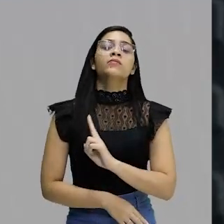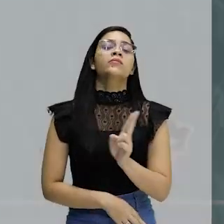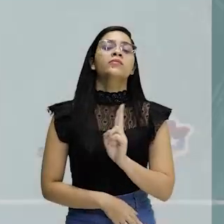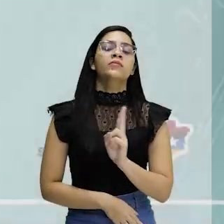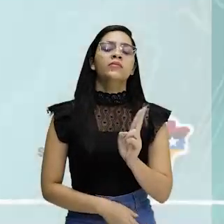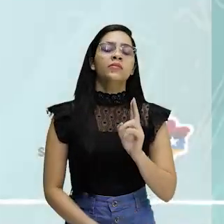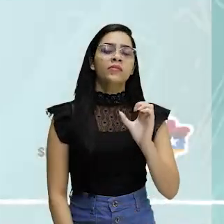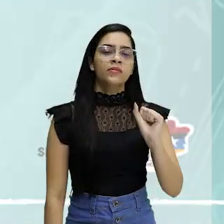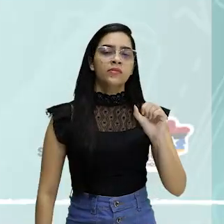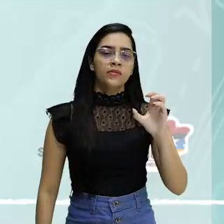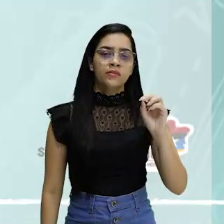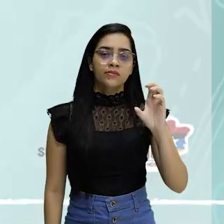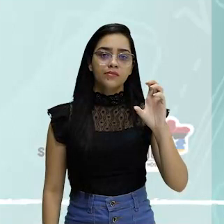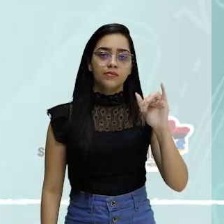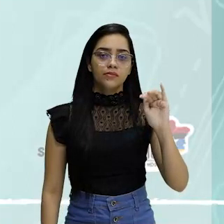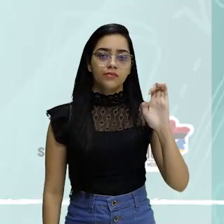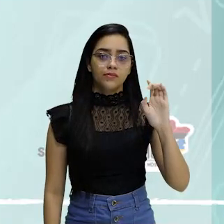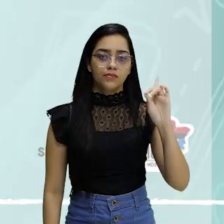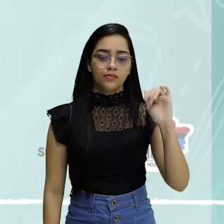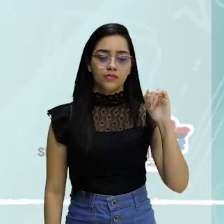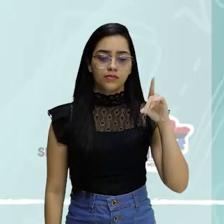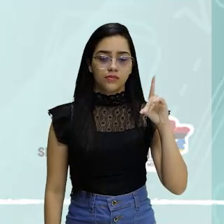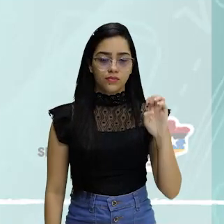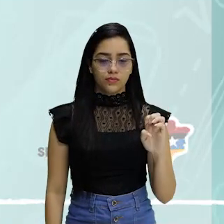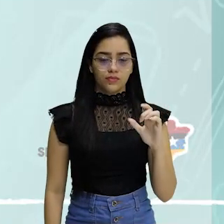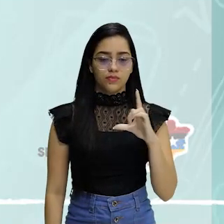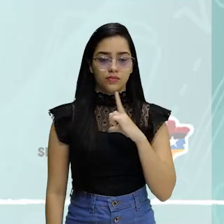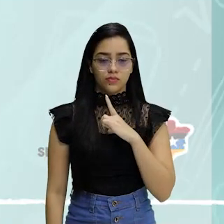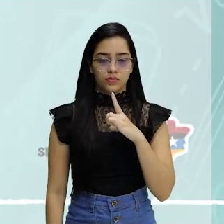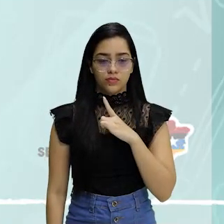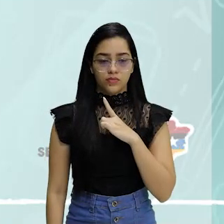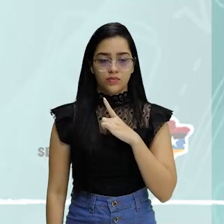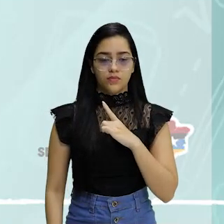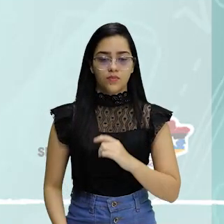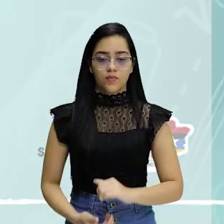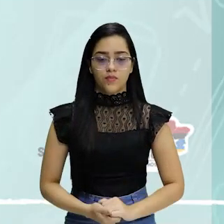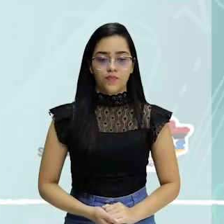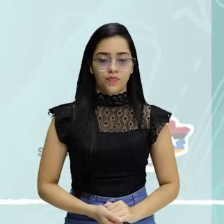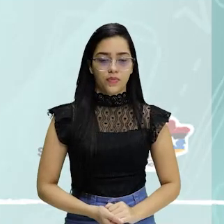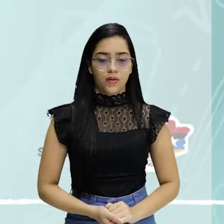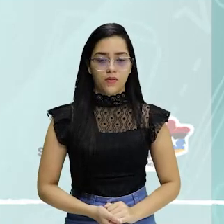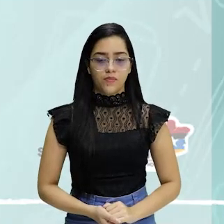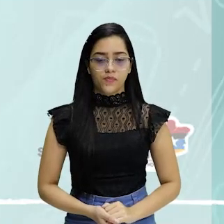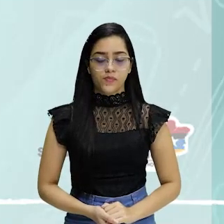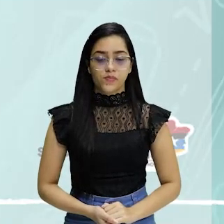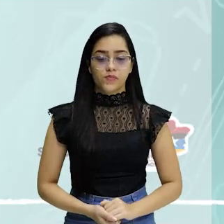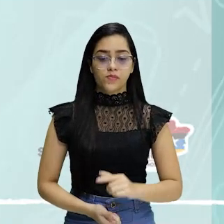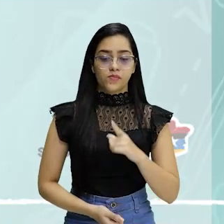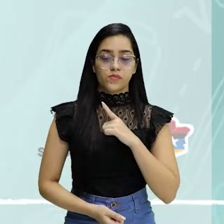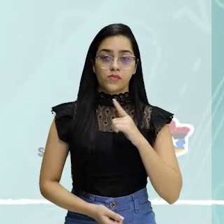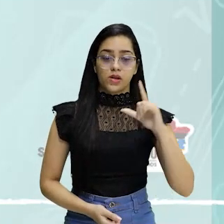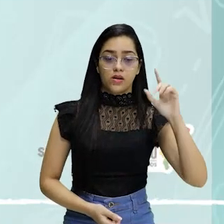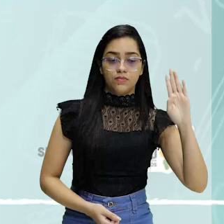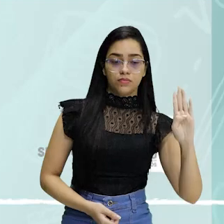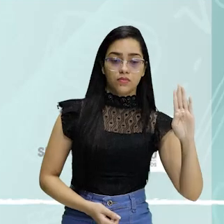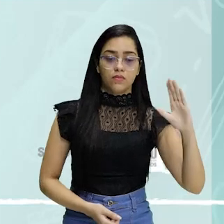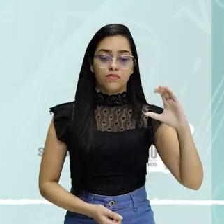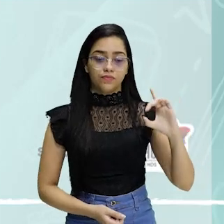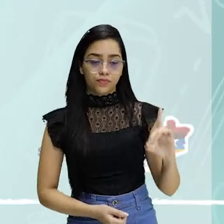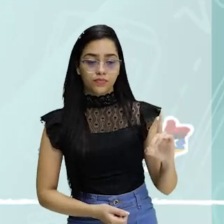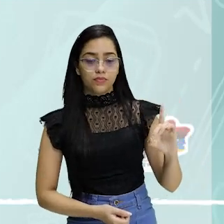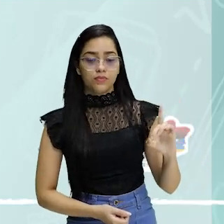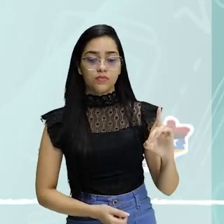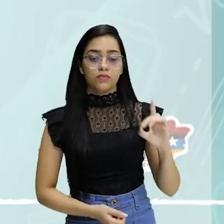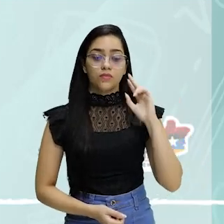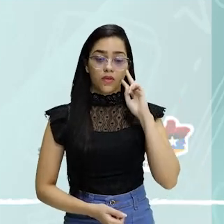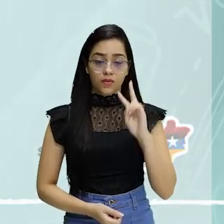de sociedade. Então, a primeira relação é mutualismo, a segunda é sociedade. Nós estávamos entre a letra B e a letra D.